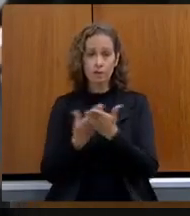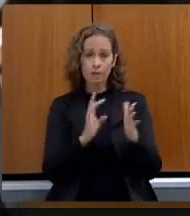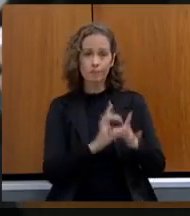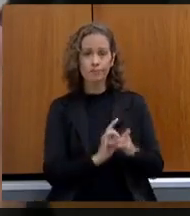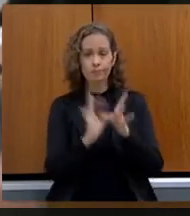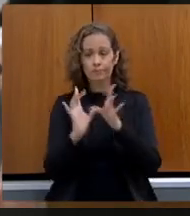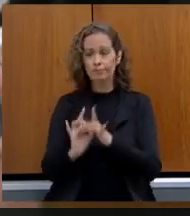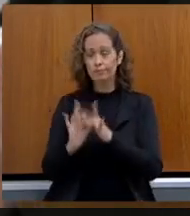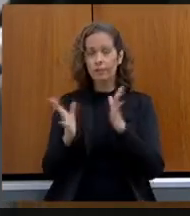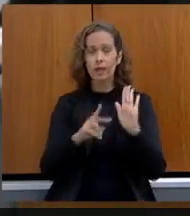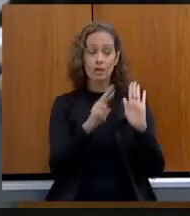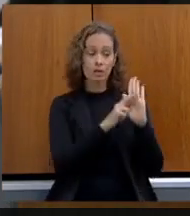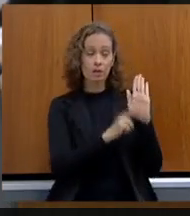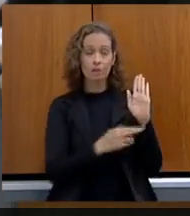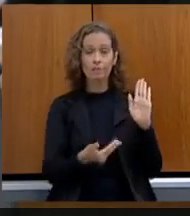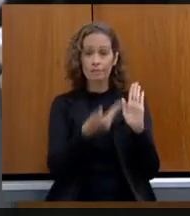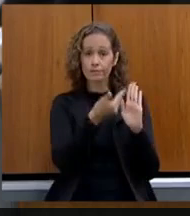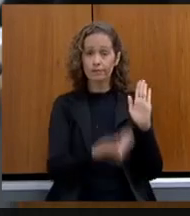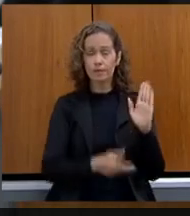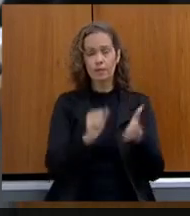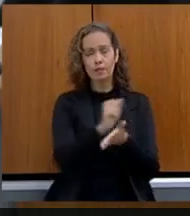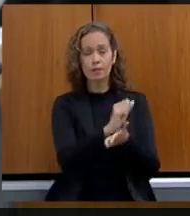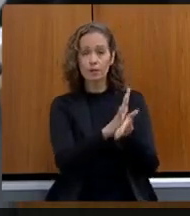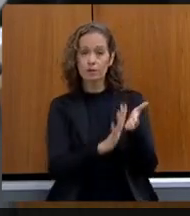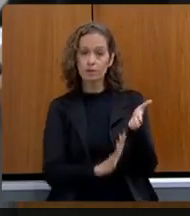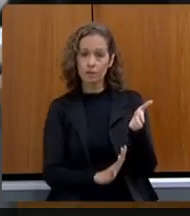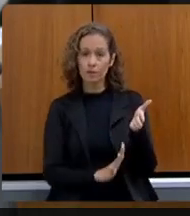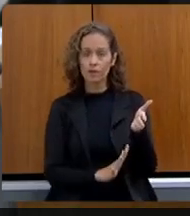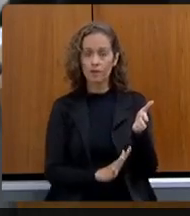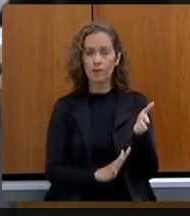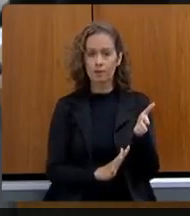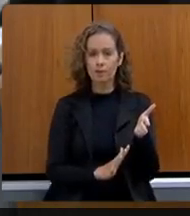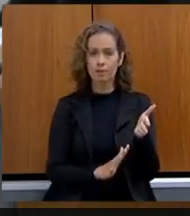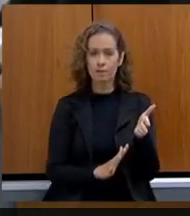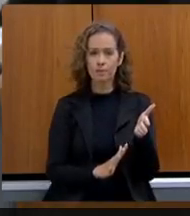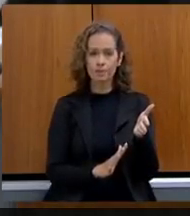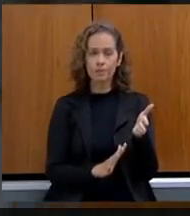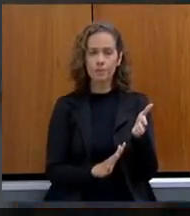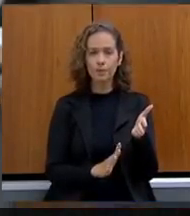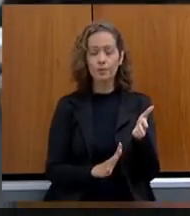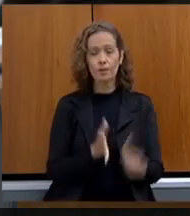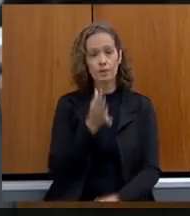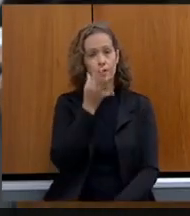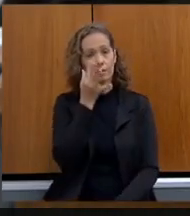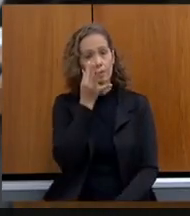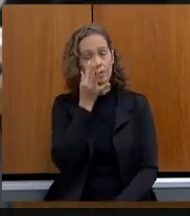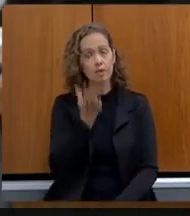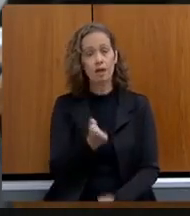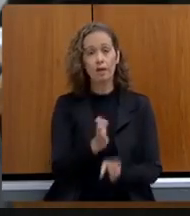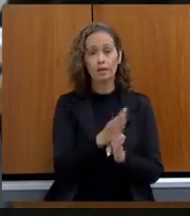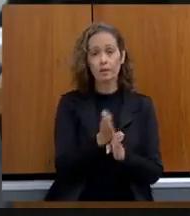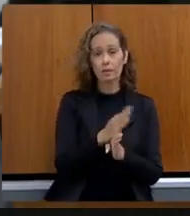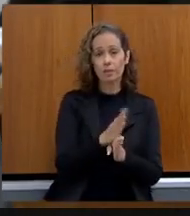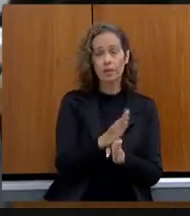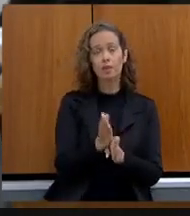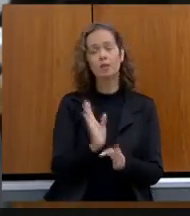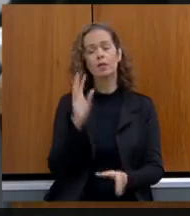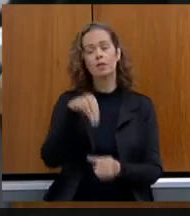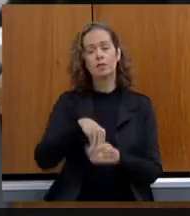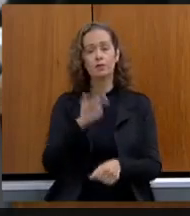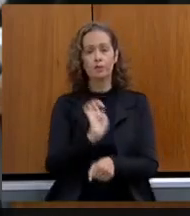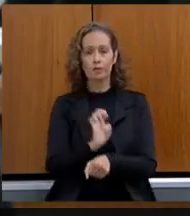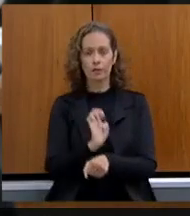deliberações toda a regulamentação das atividades presenciais de forma híbrida no nosso